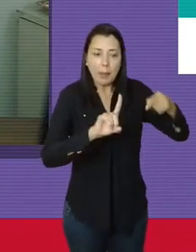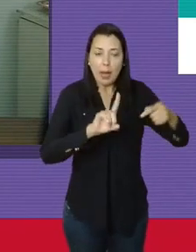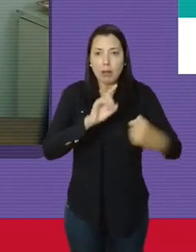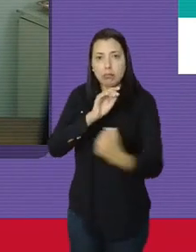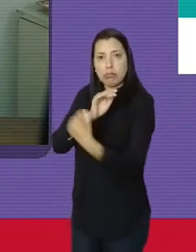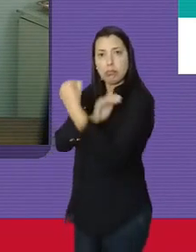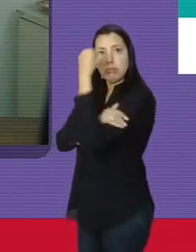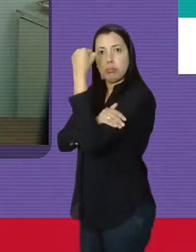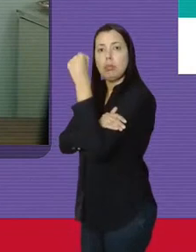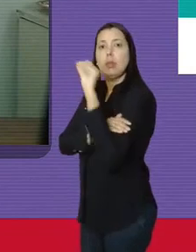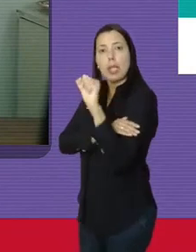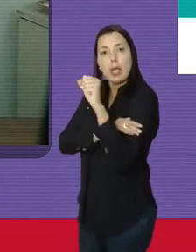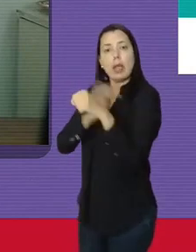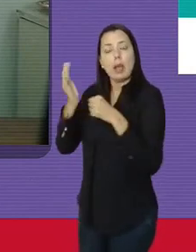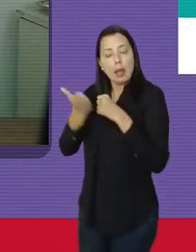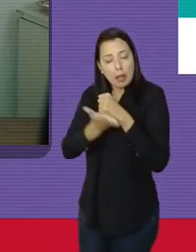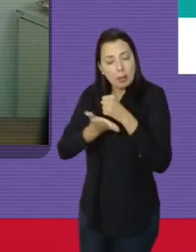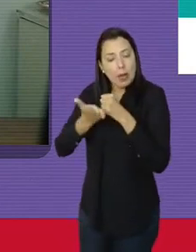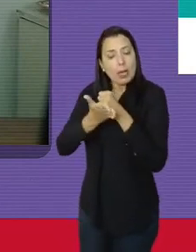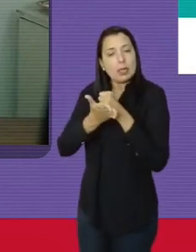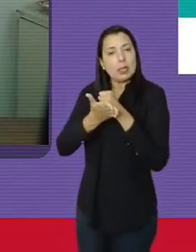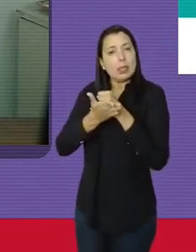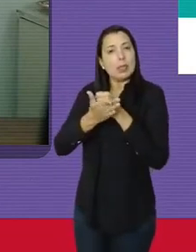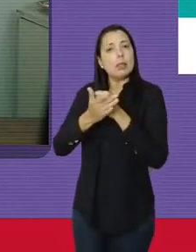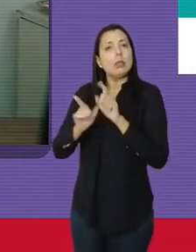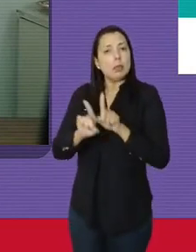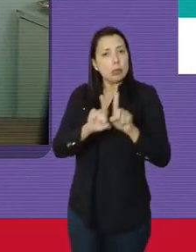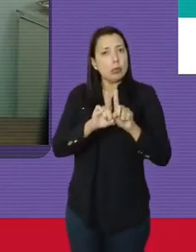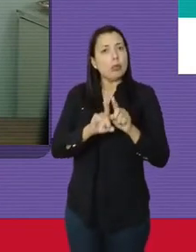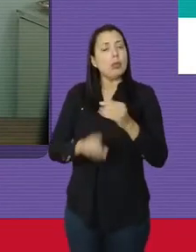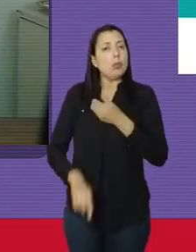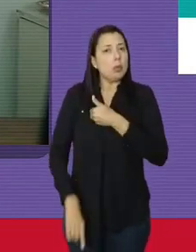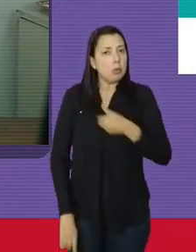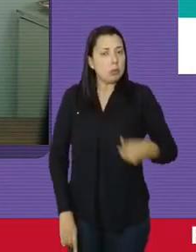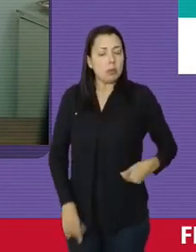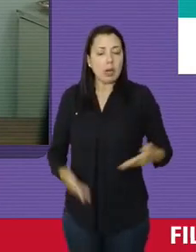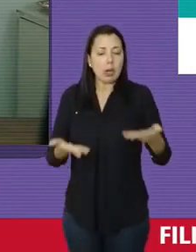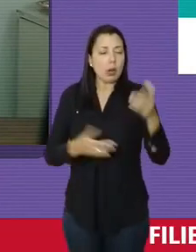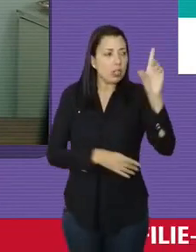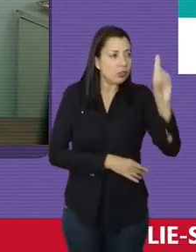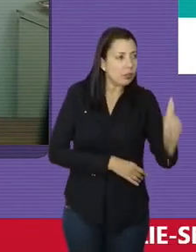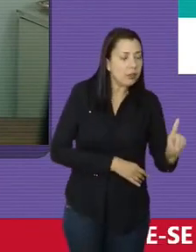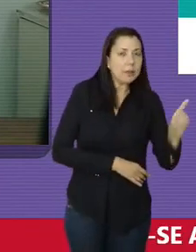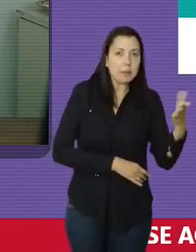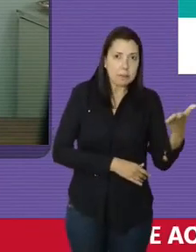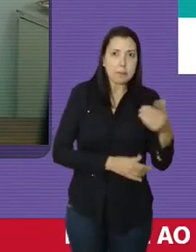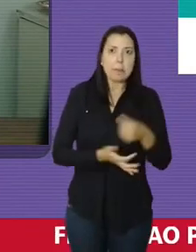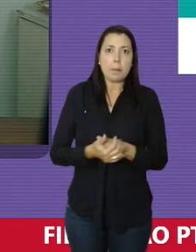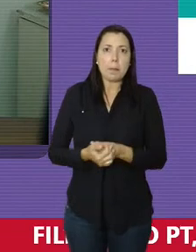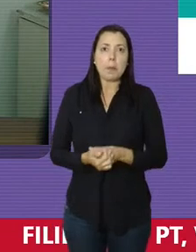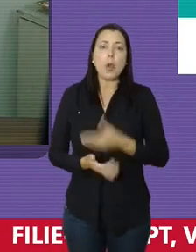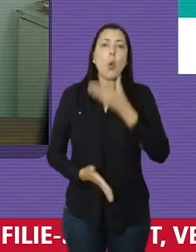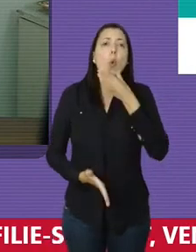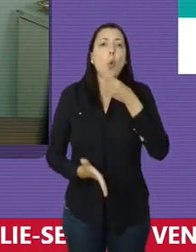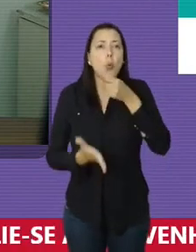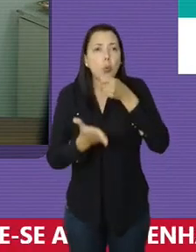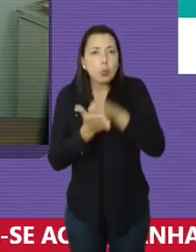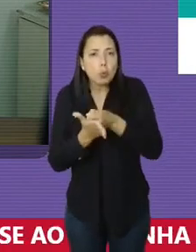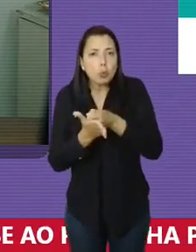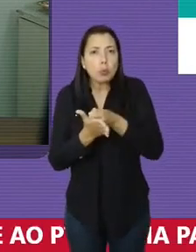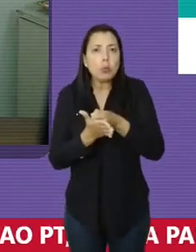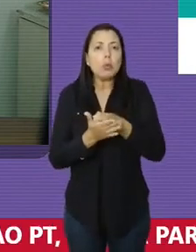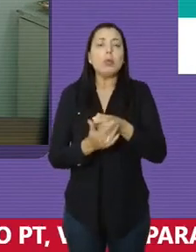é uma das bases da campanha de consolidação do poder da extrema-direita. O machismo,